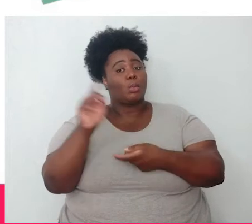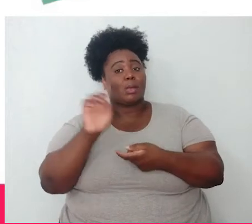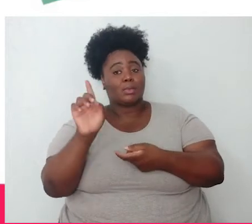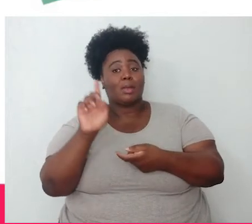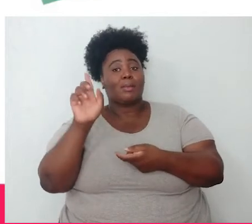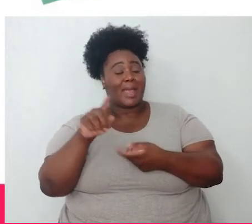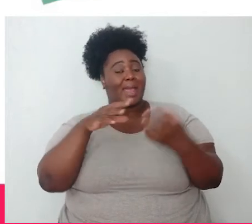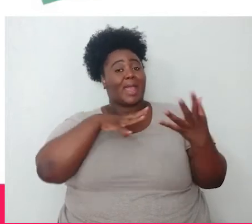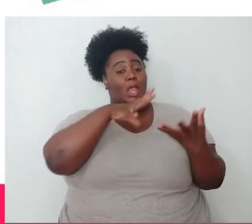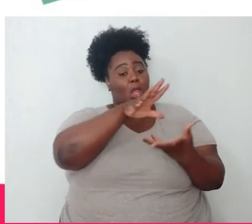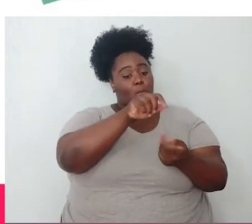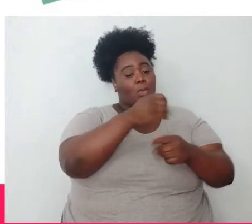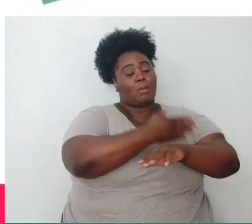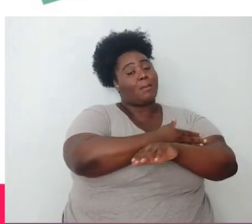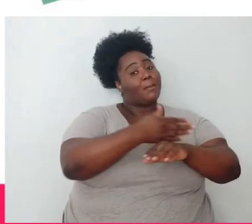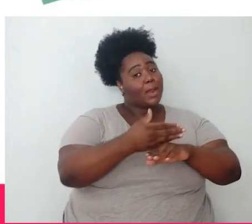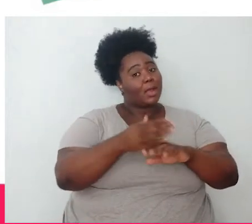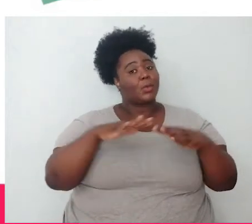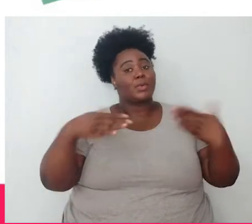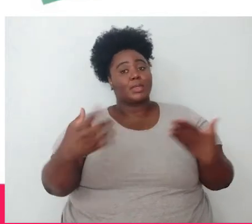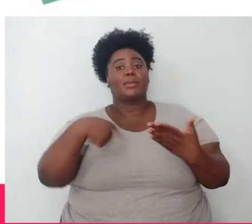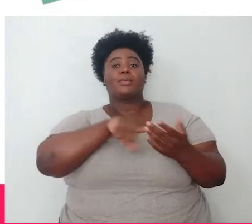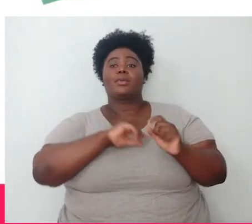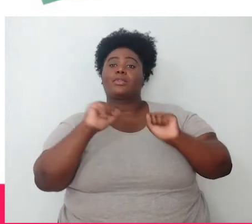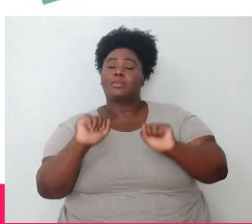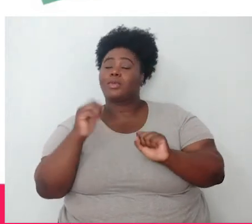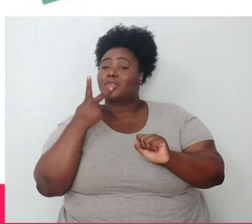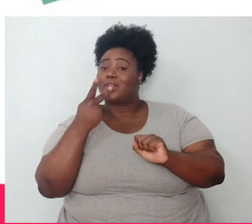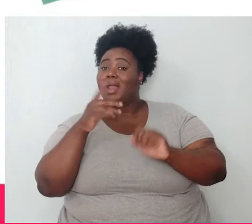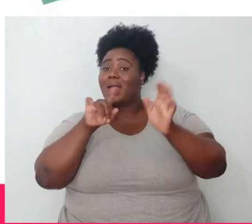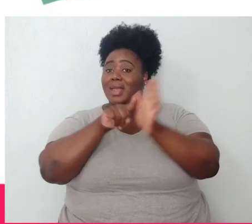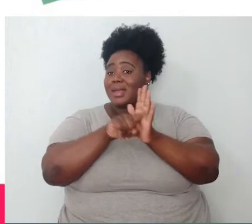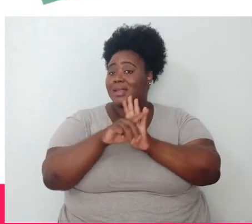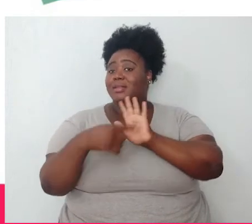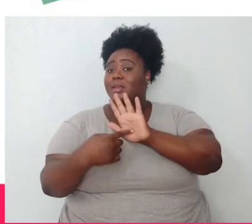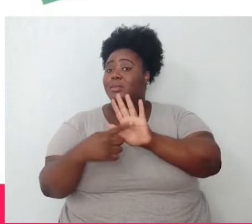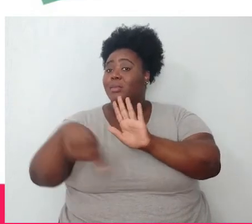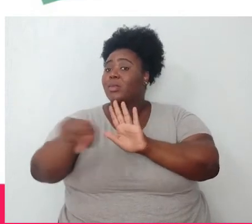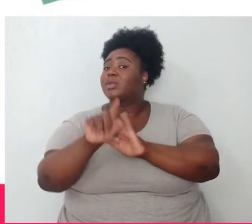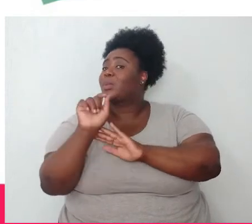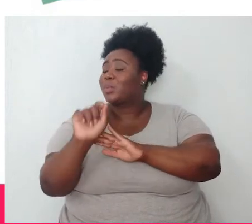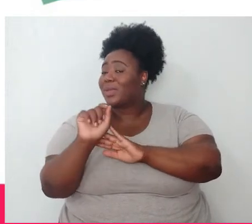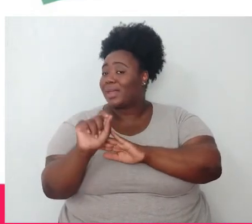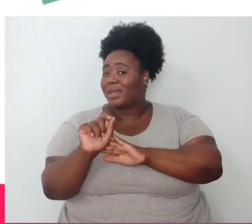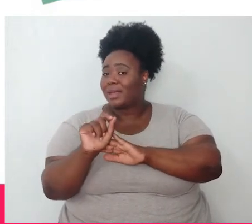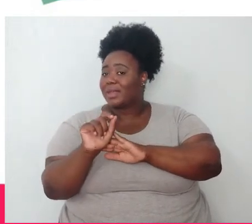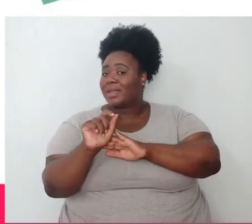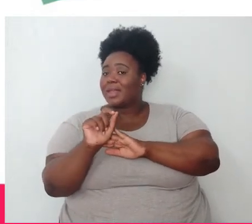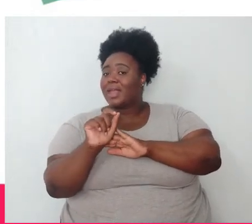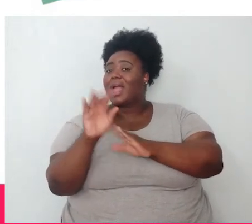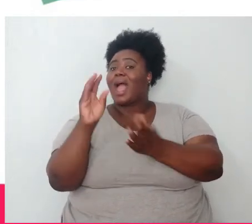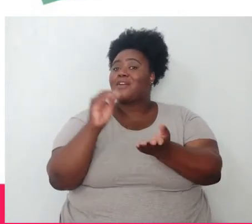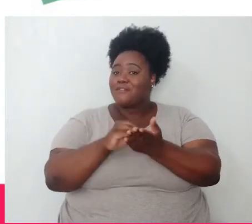são globais brancos. E aí a gente pode analisar e apontar para diversas